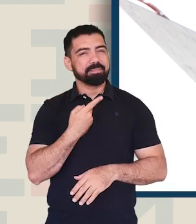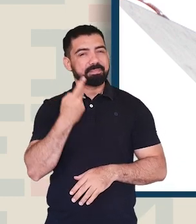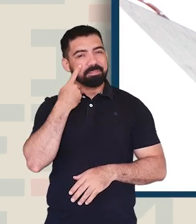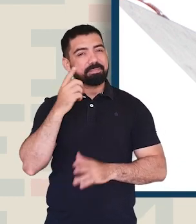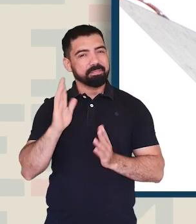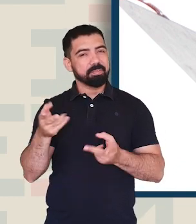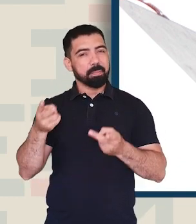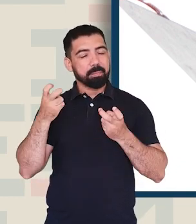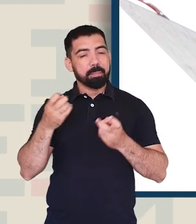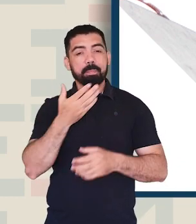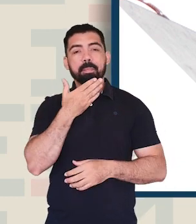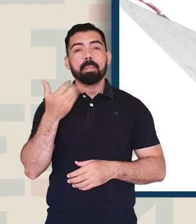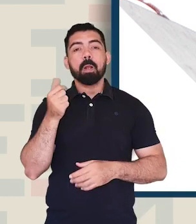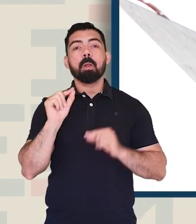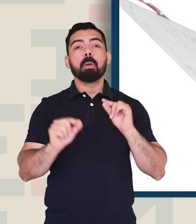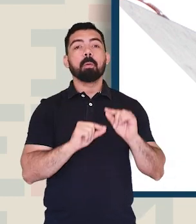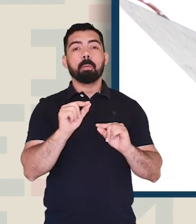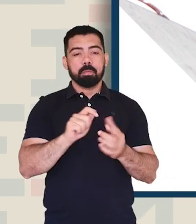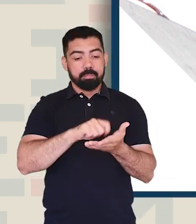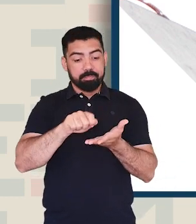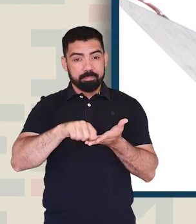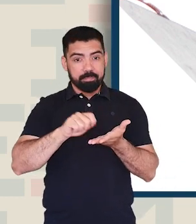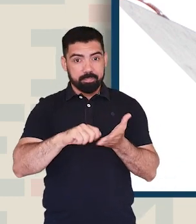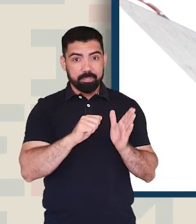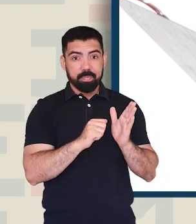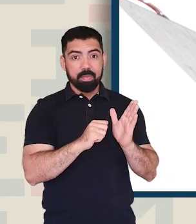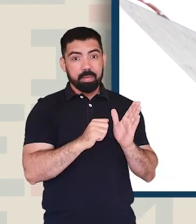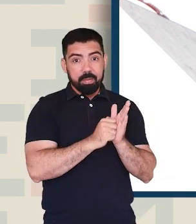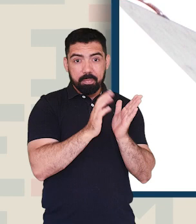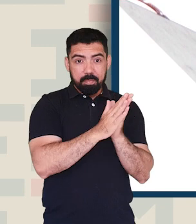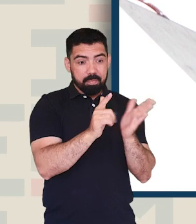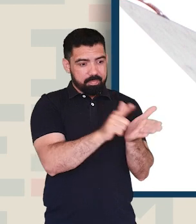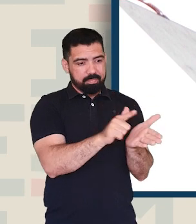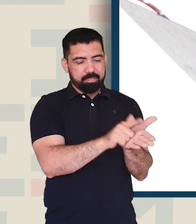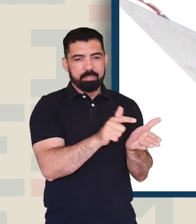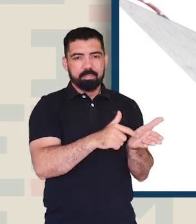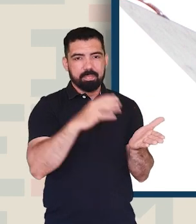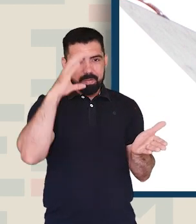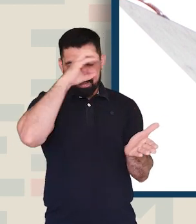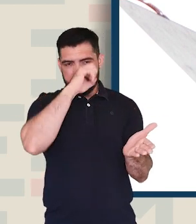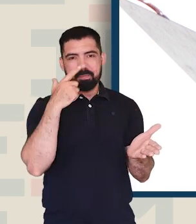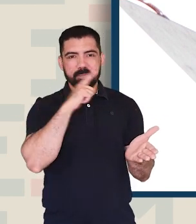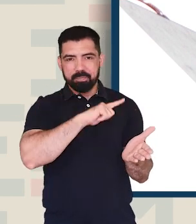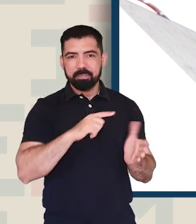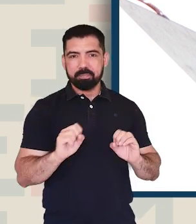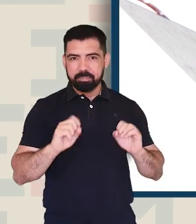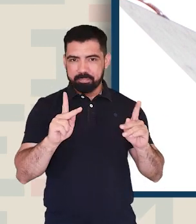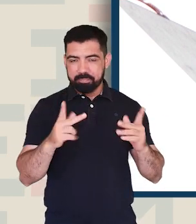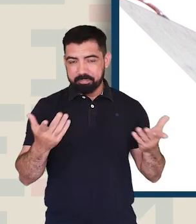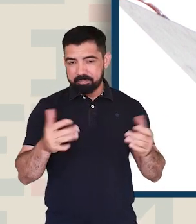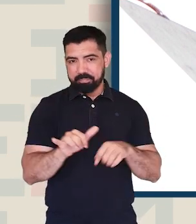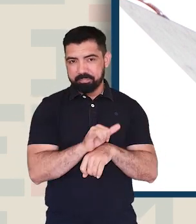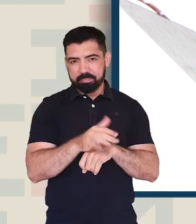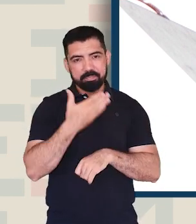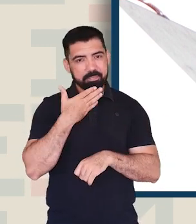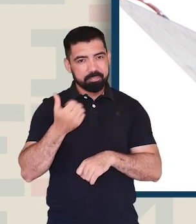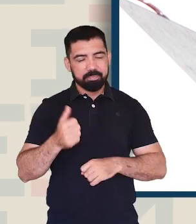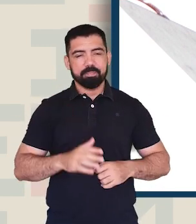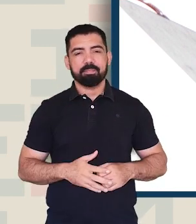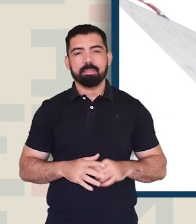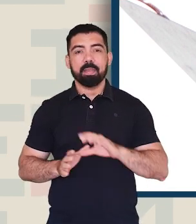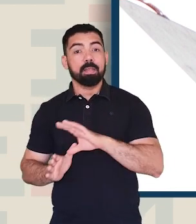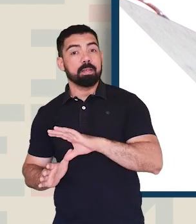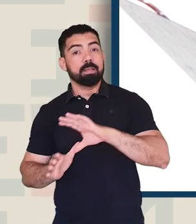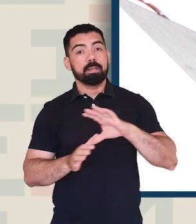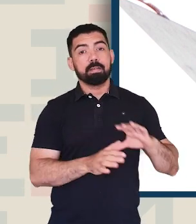Então, nada melhor de que quem quer ser músico profissional aprender a notação musical, tá bom? Então, voltando